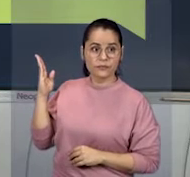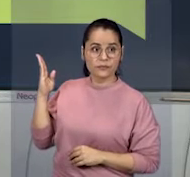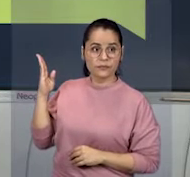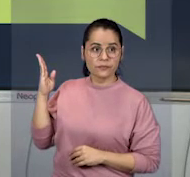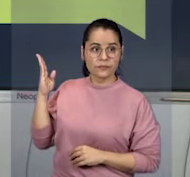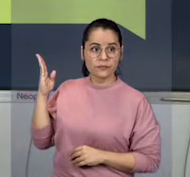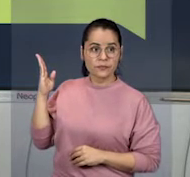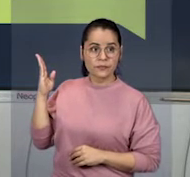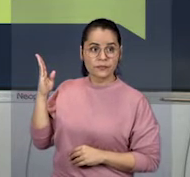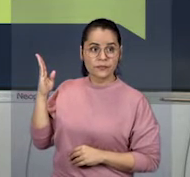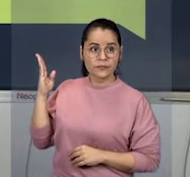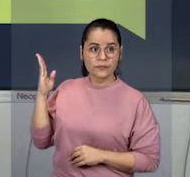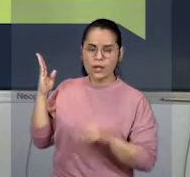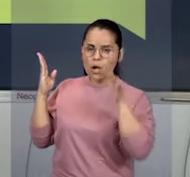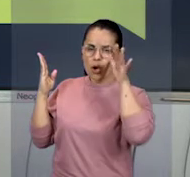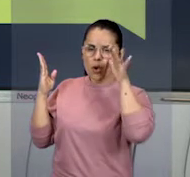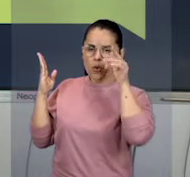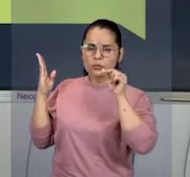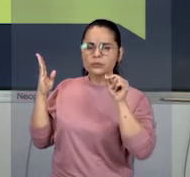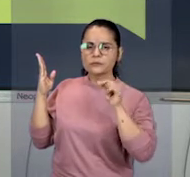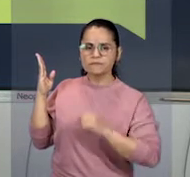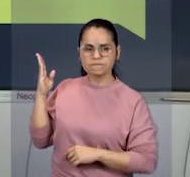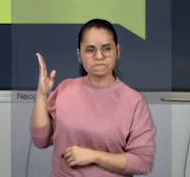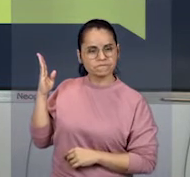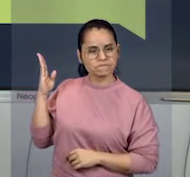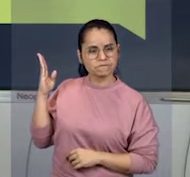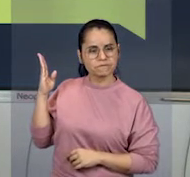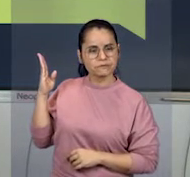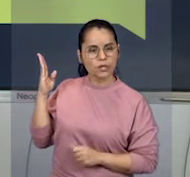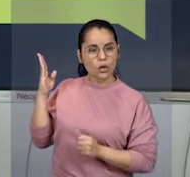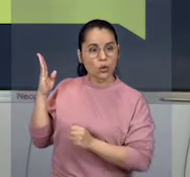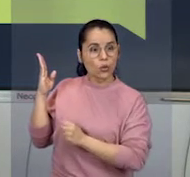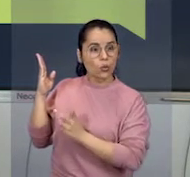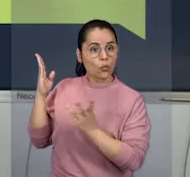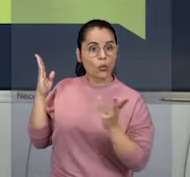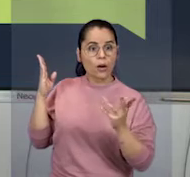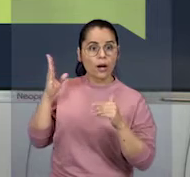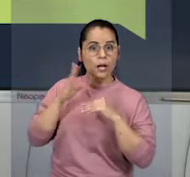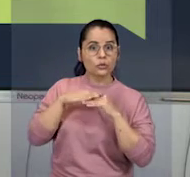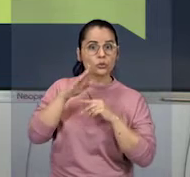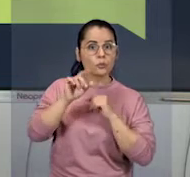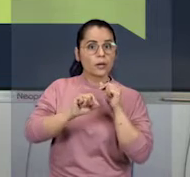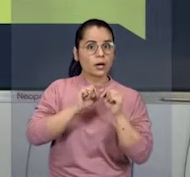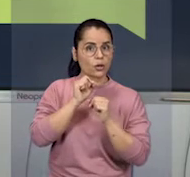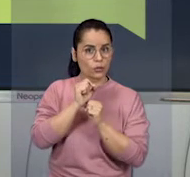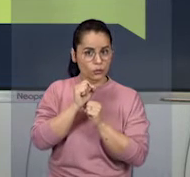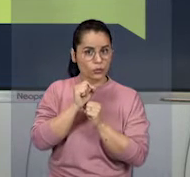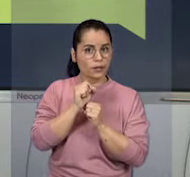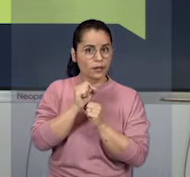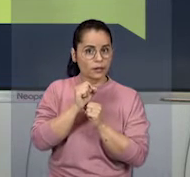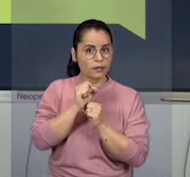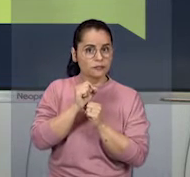Aqui observamos que quanto mais é